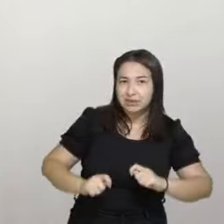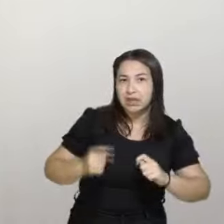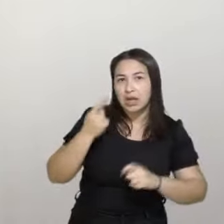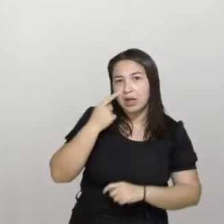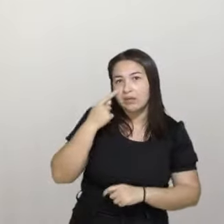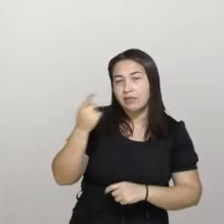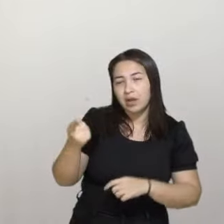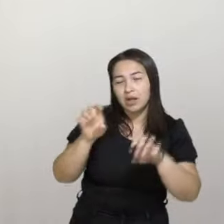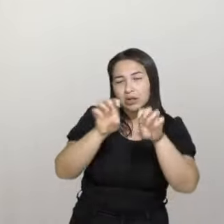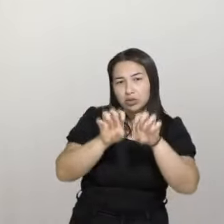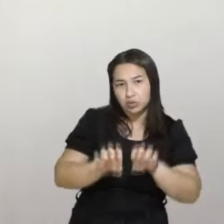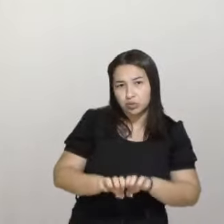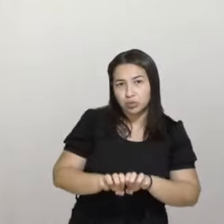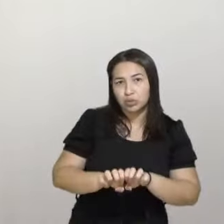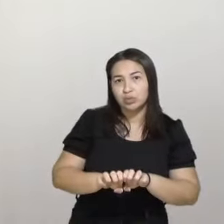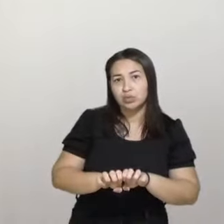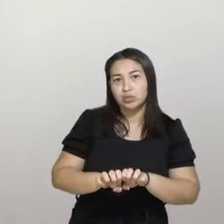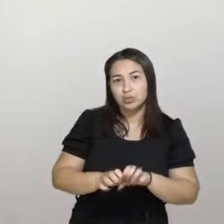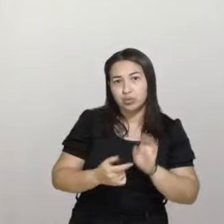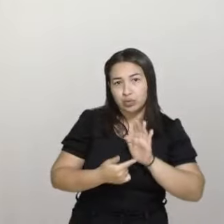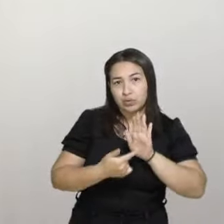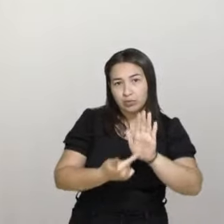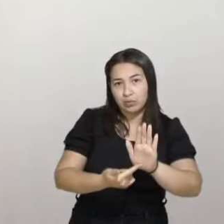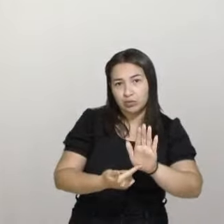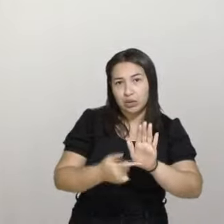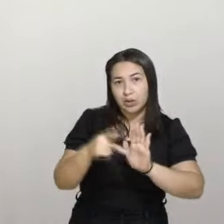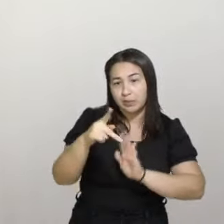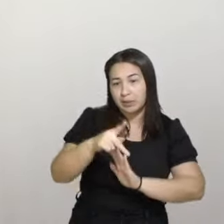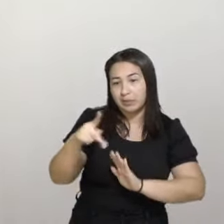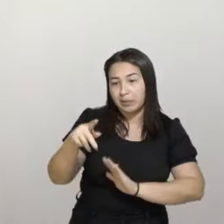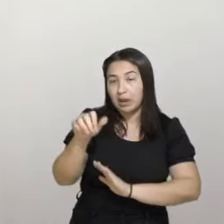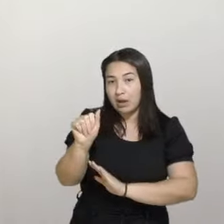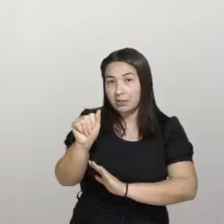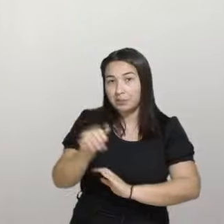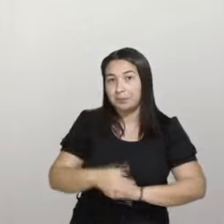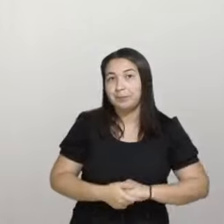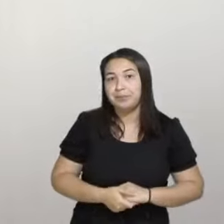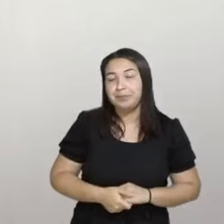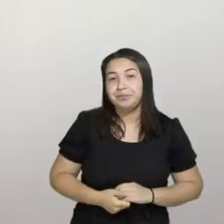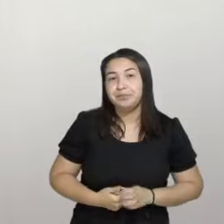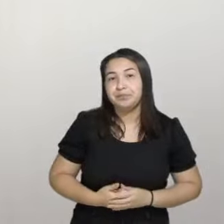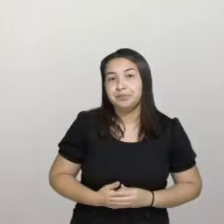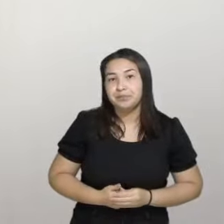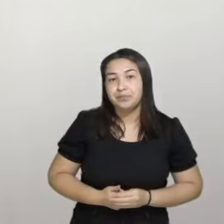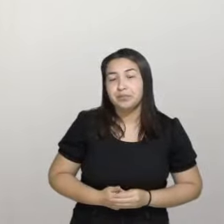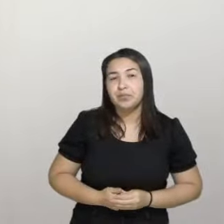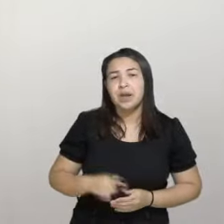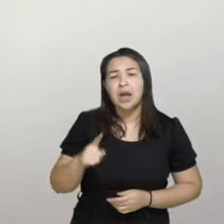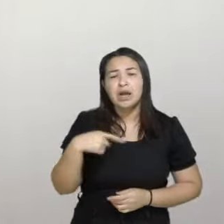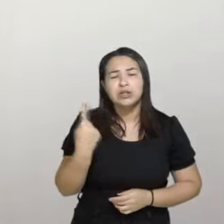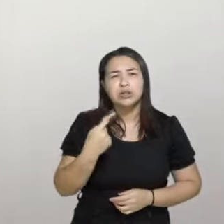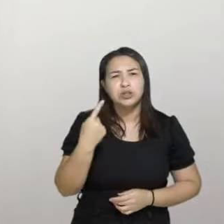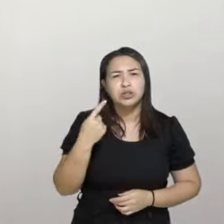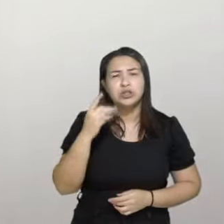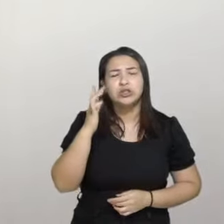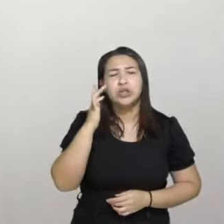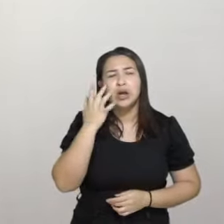da sua estrutura apresentada aqui no PPA. O que nos chama muita atenção é que